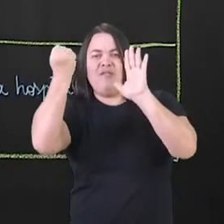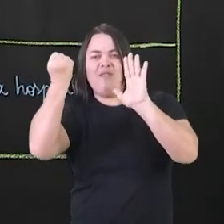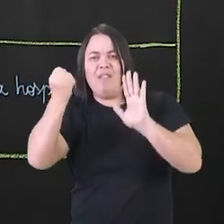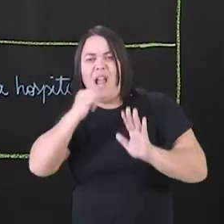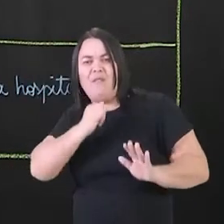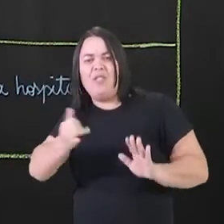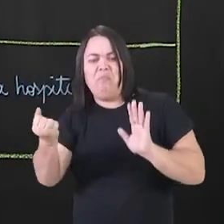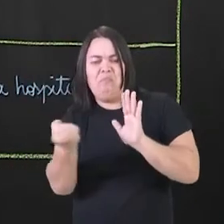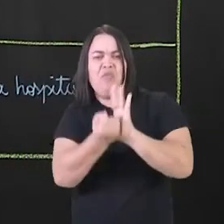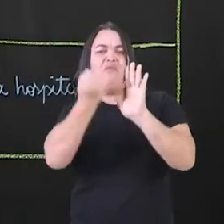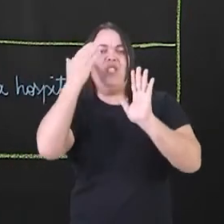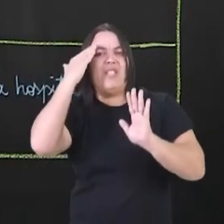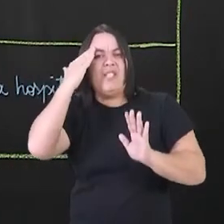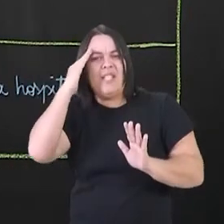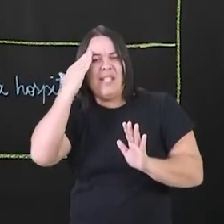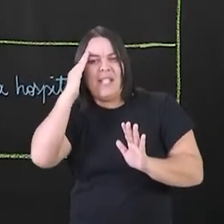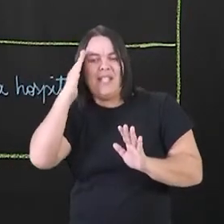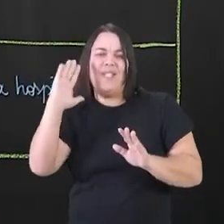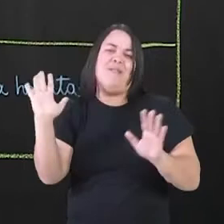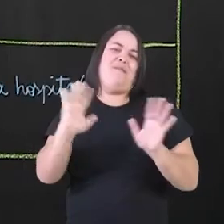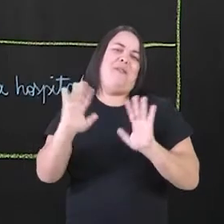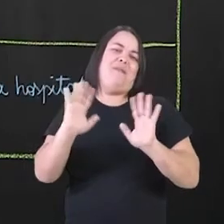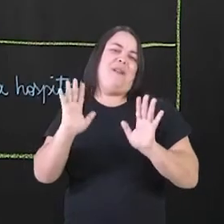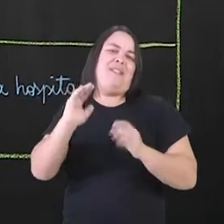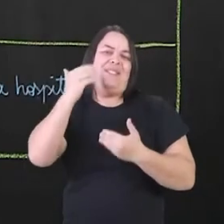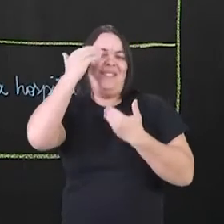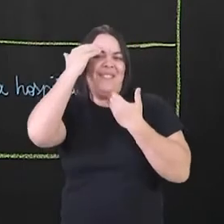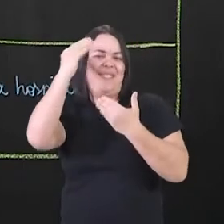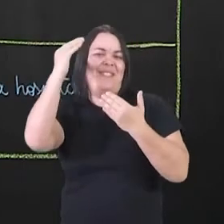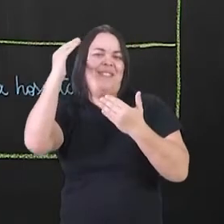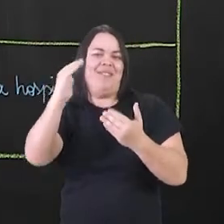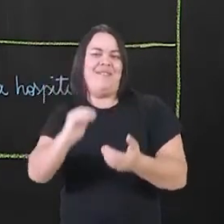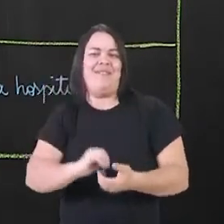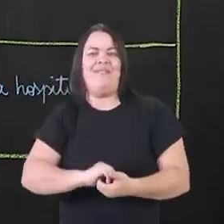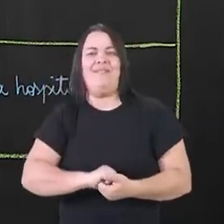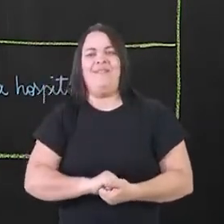Debbie. Thank you. Bye bye, guys. See you.